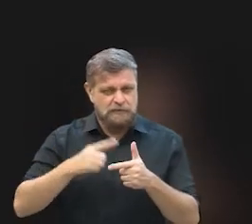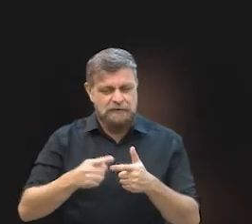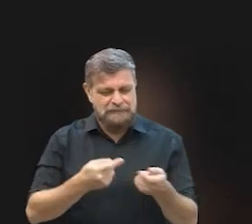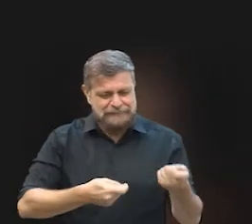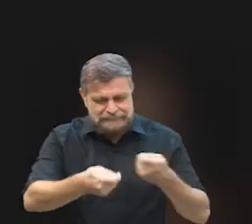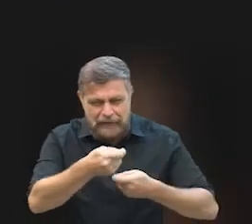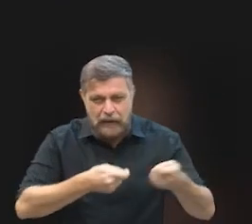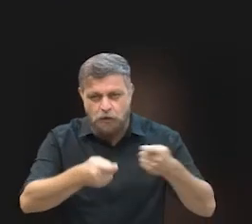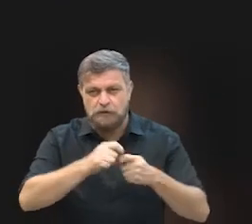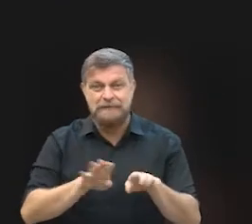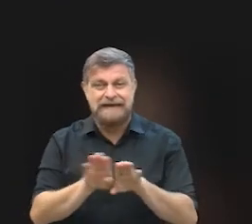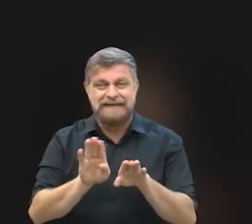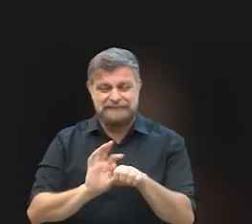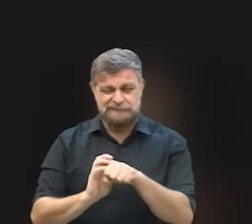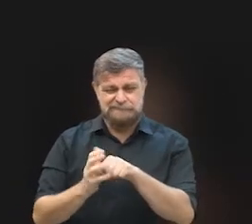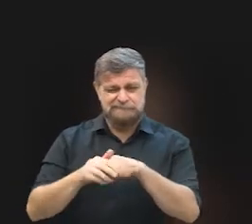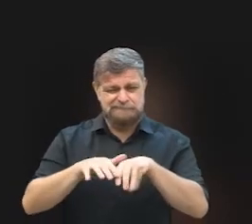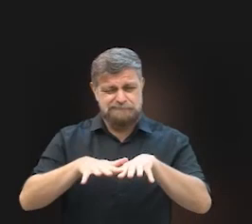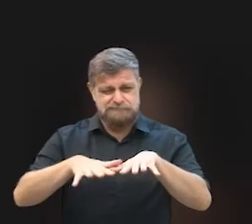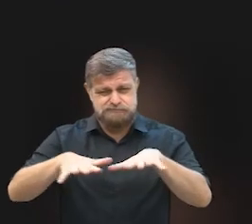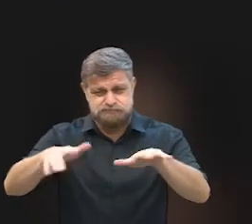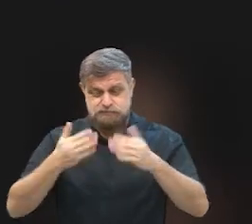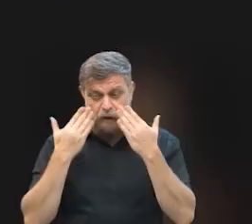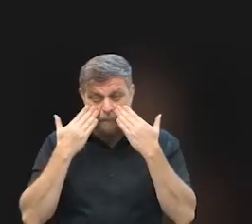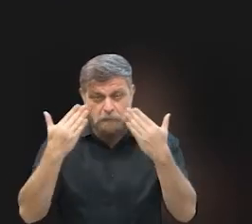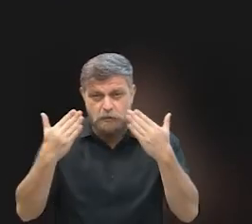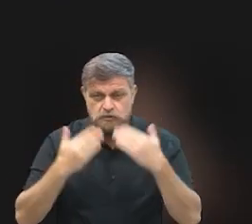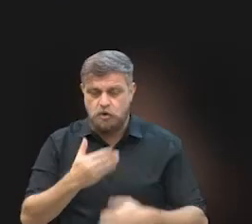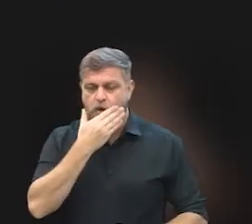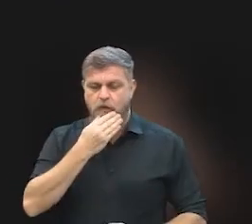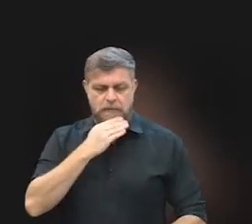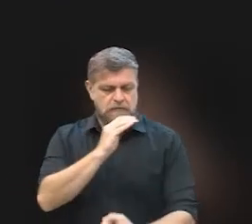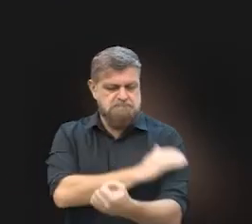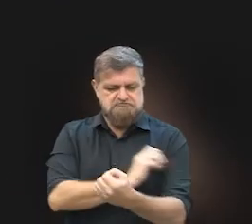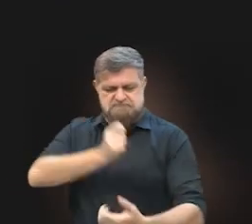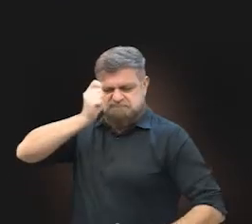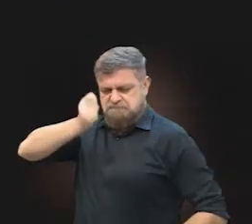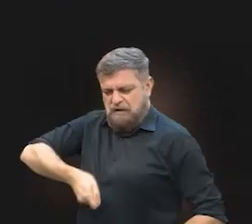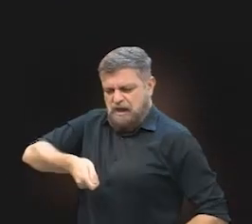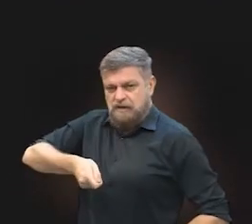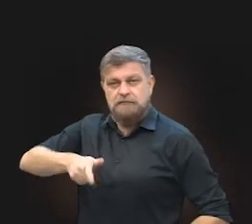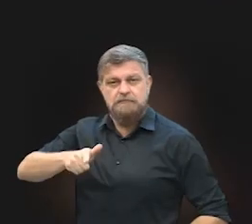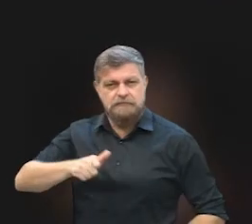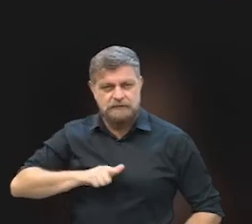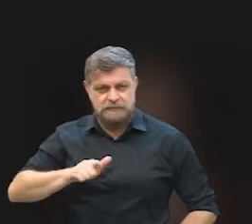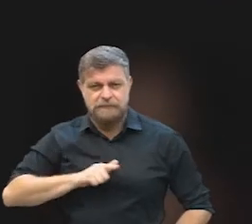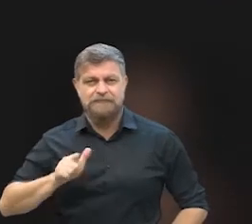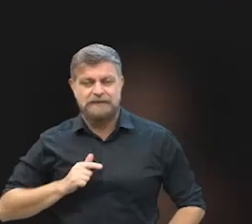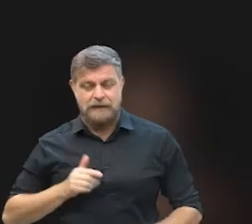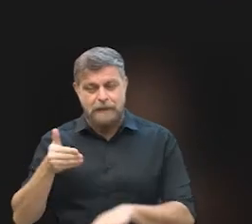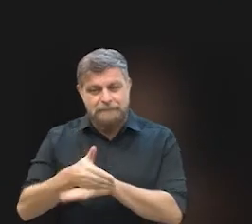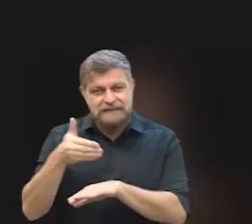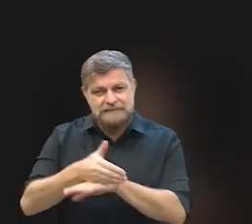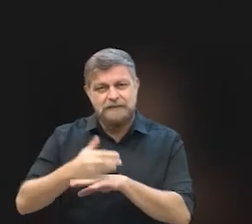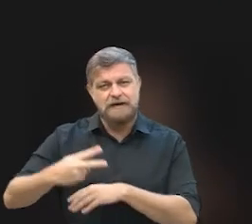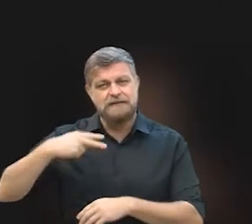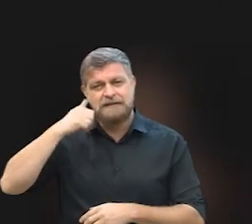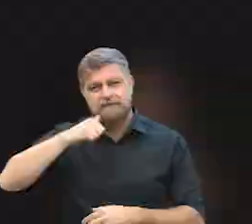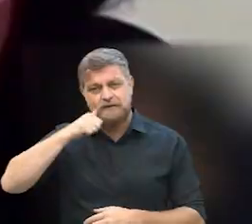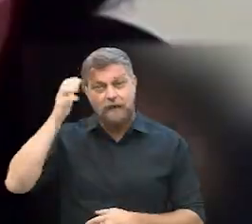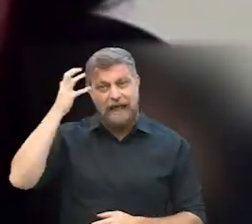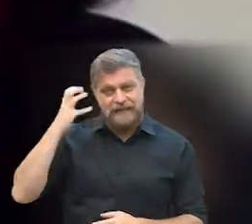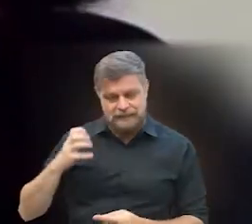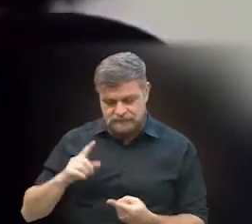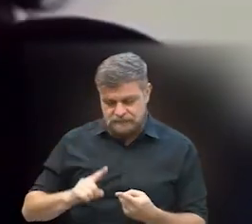sanitária, econômica e social aprofundada pela pandemia escancarou o machismo. Fazem parte da comissão e participaram da reunião as